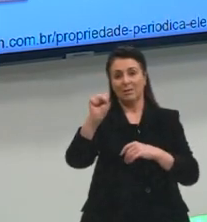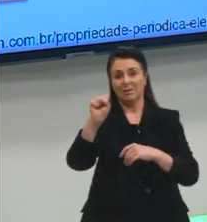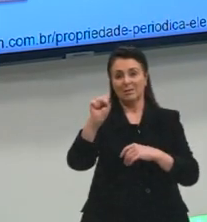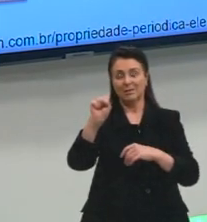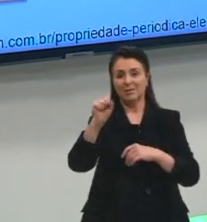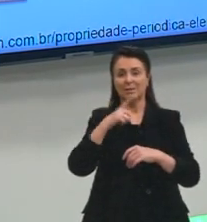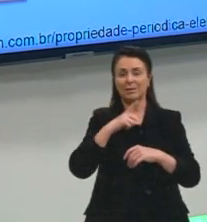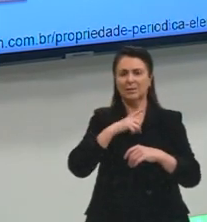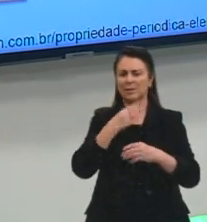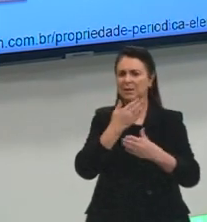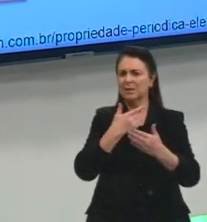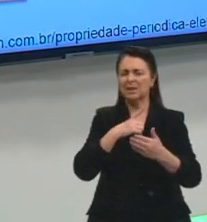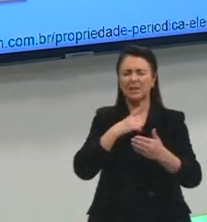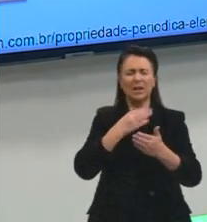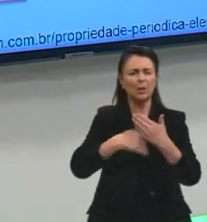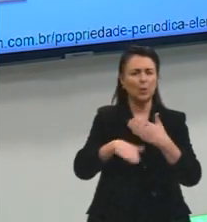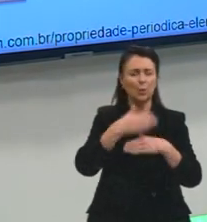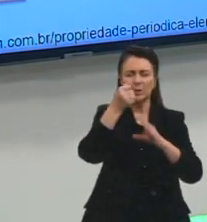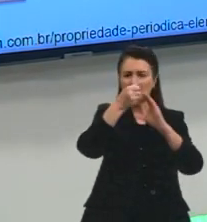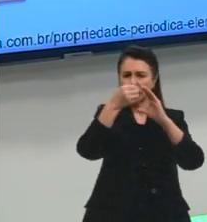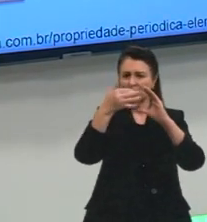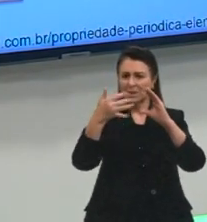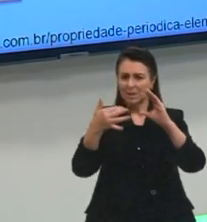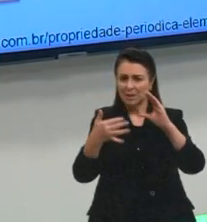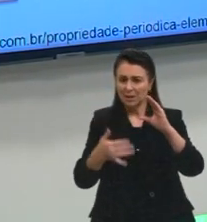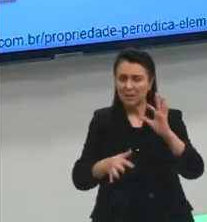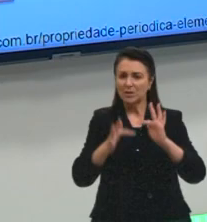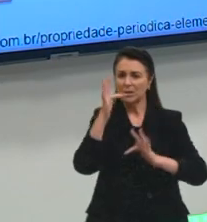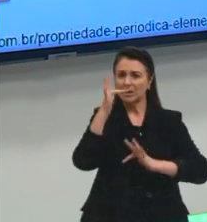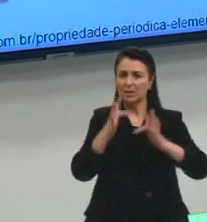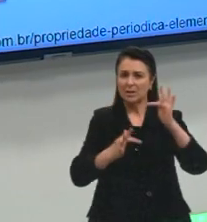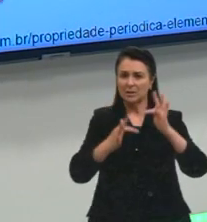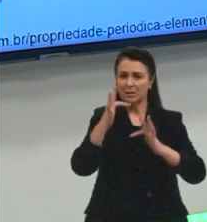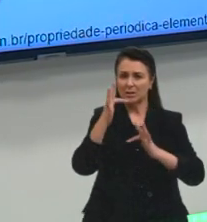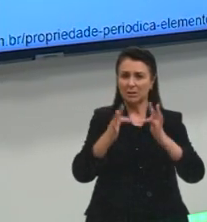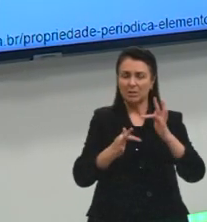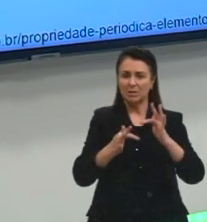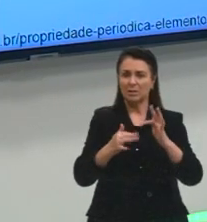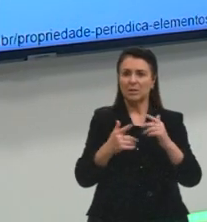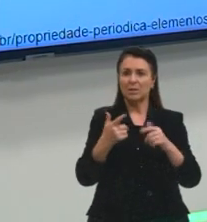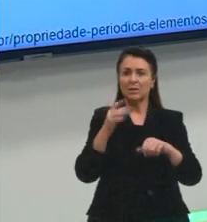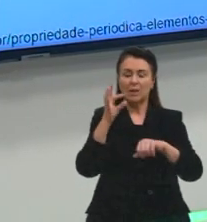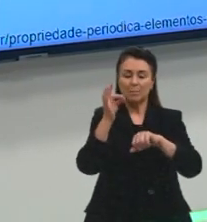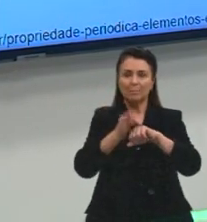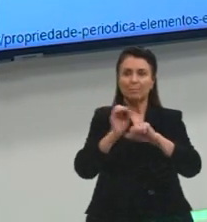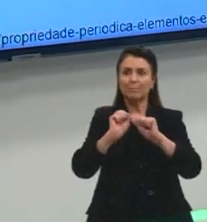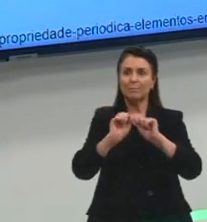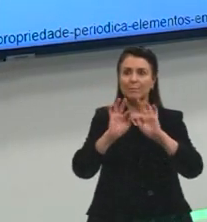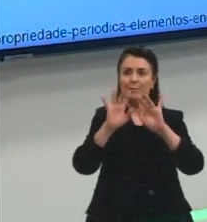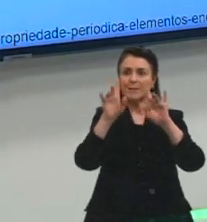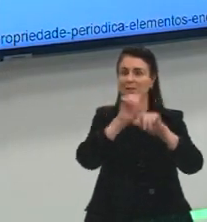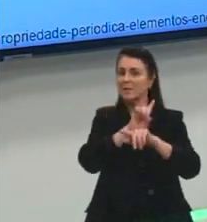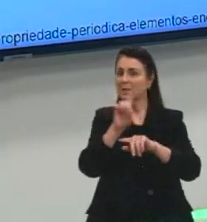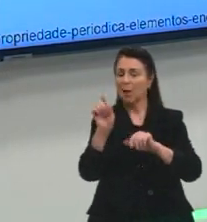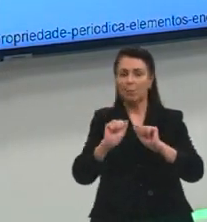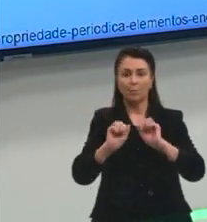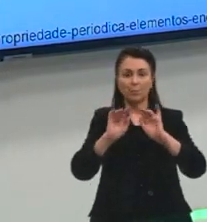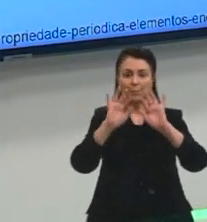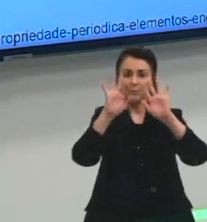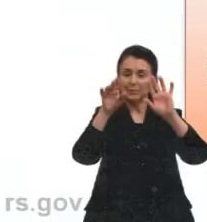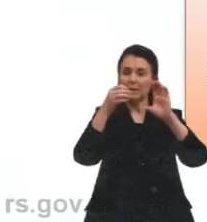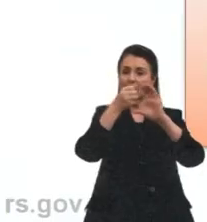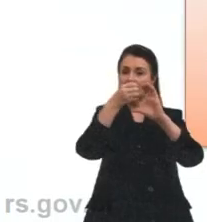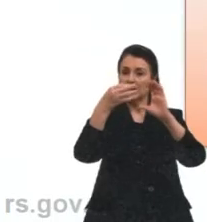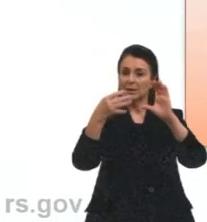ametais em todas as suas características e inclusive características físicas Mente Brilhante senão brilhantes inclusive nas suas propriedades